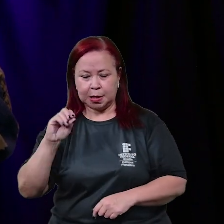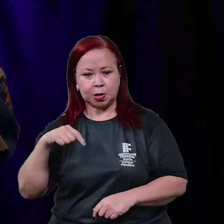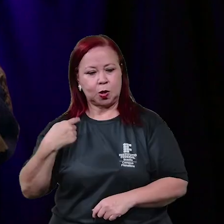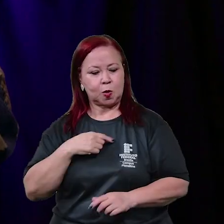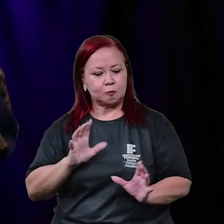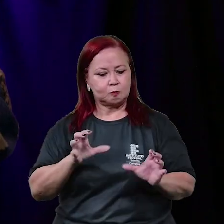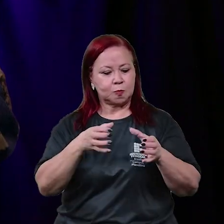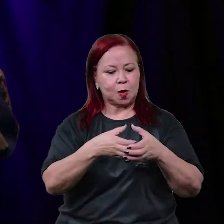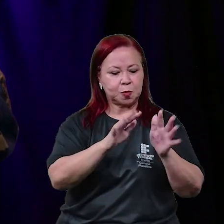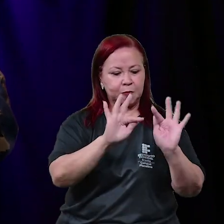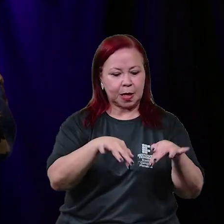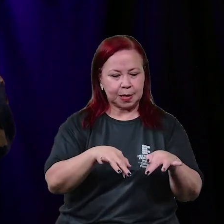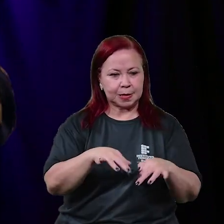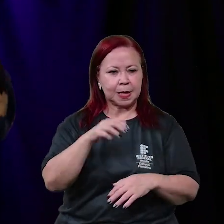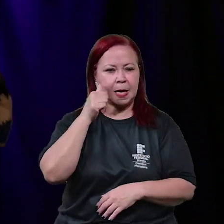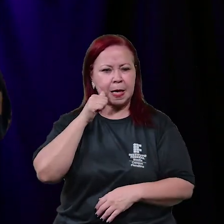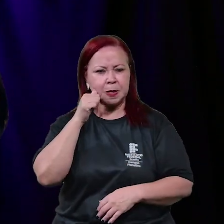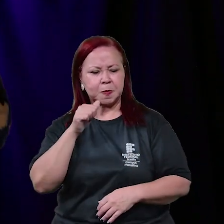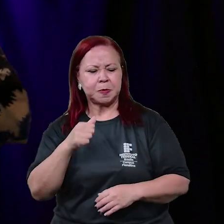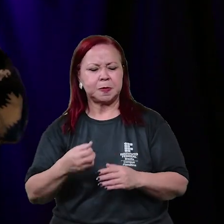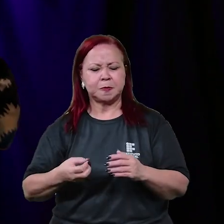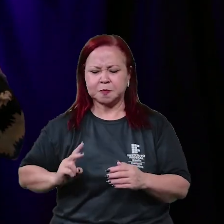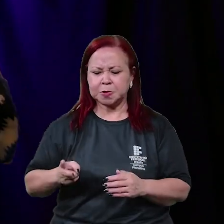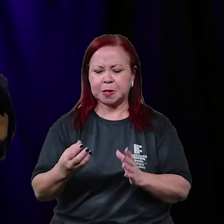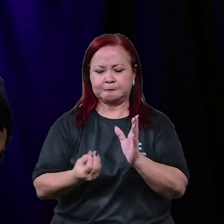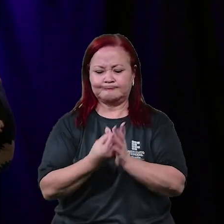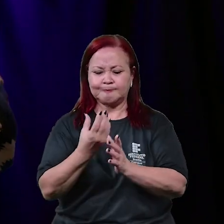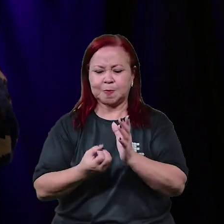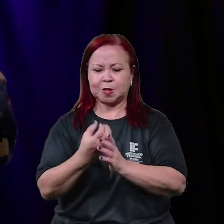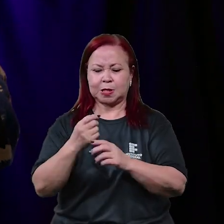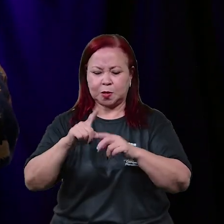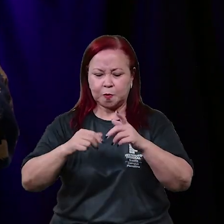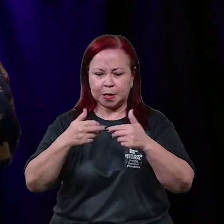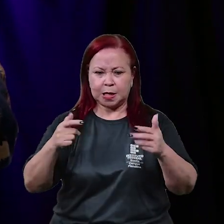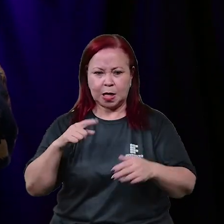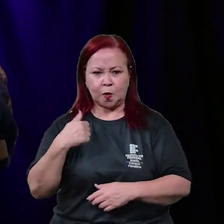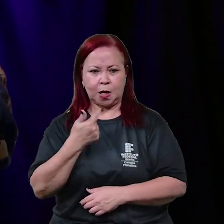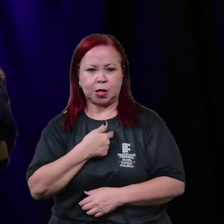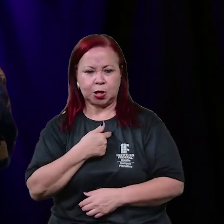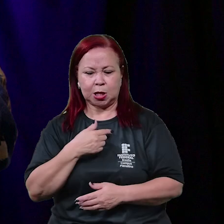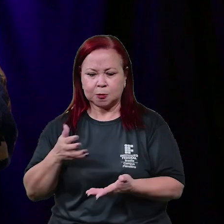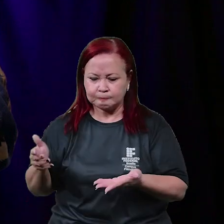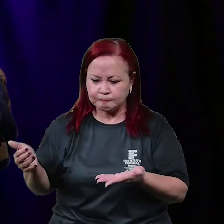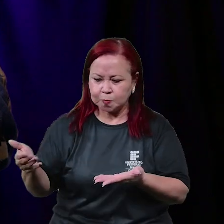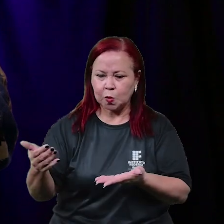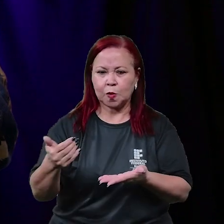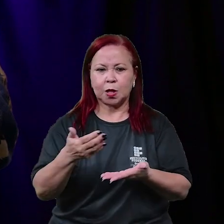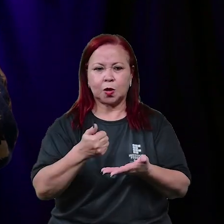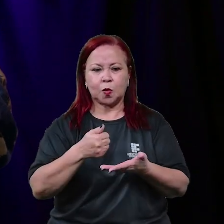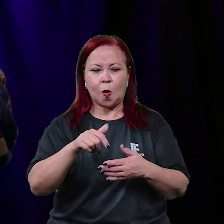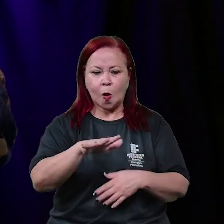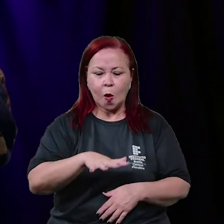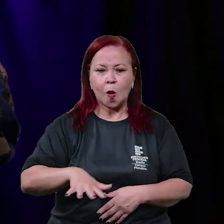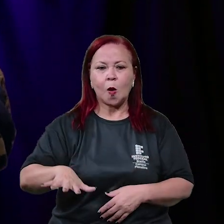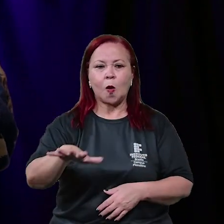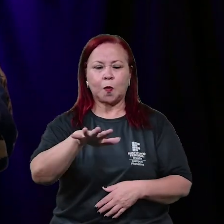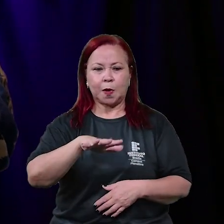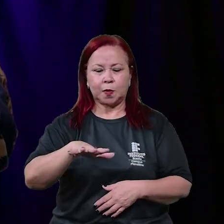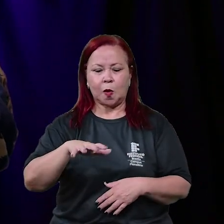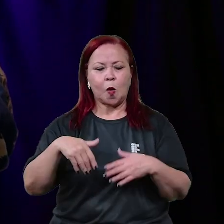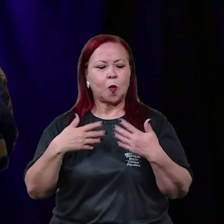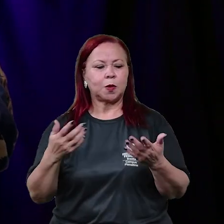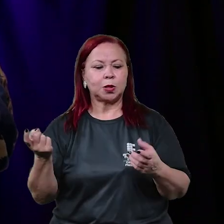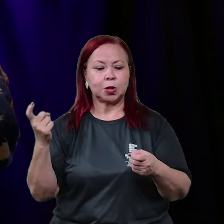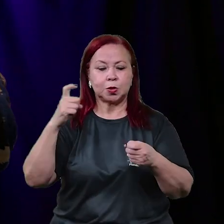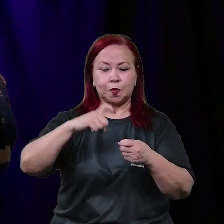os finalistas, então as meninas estavam sempre produzindo e a partir do material que a gente coletou, né, no